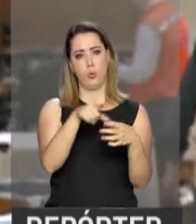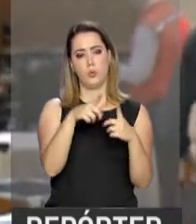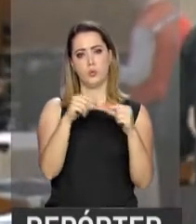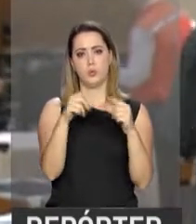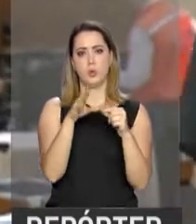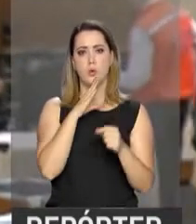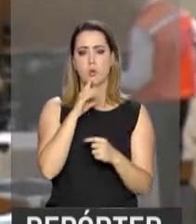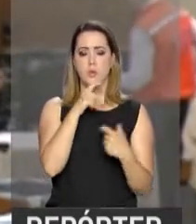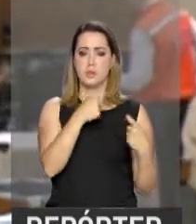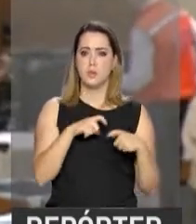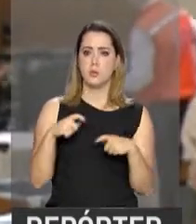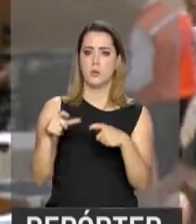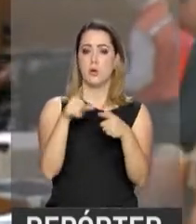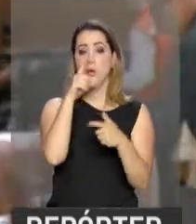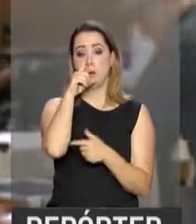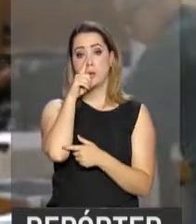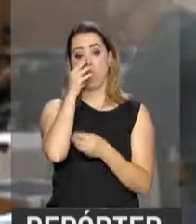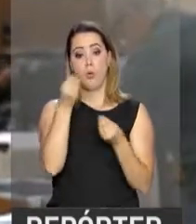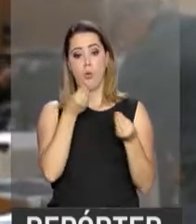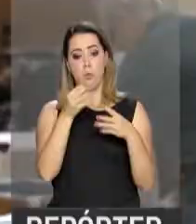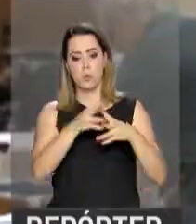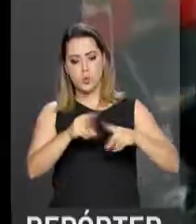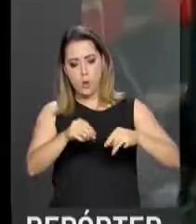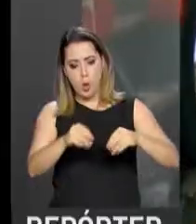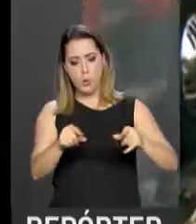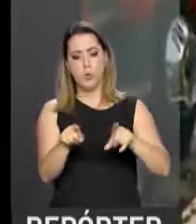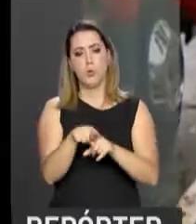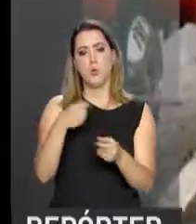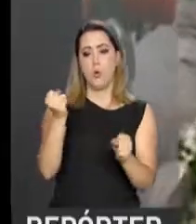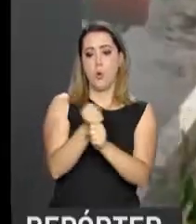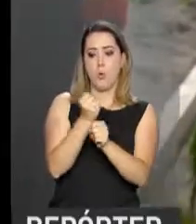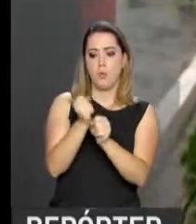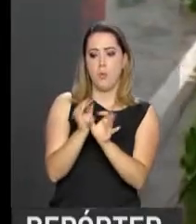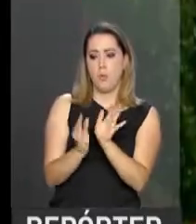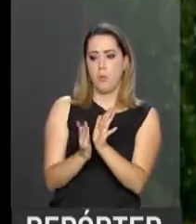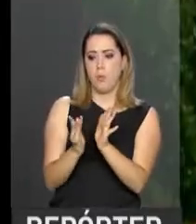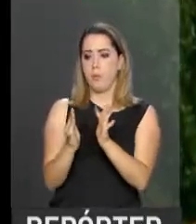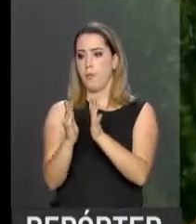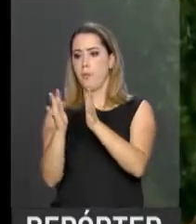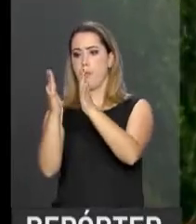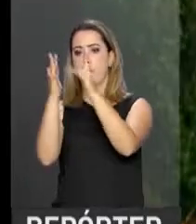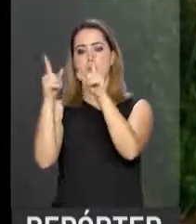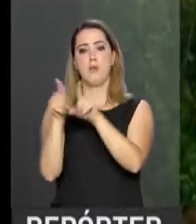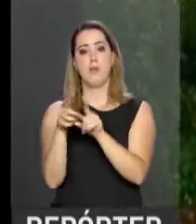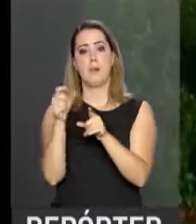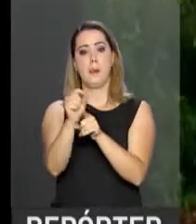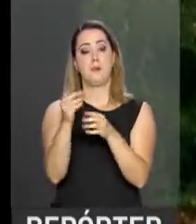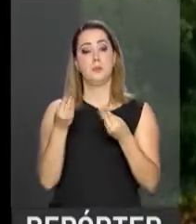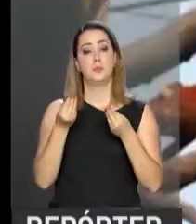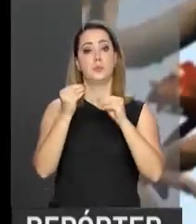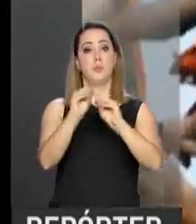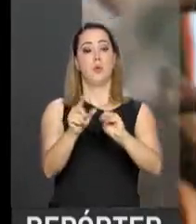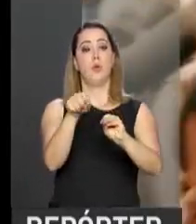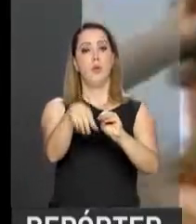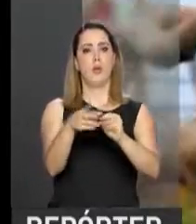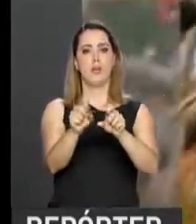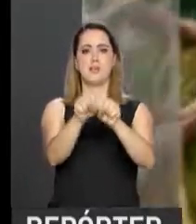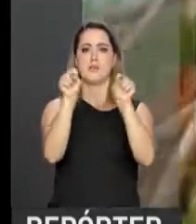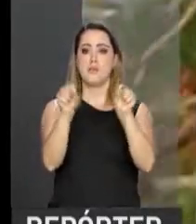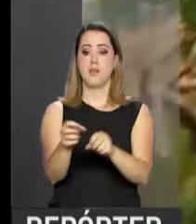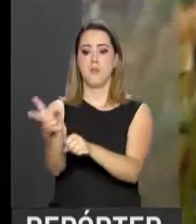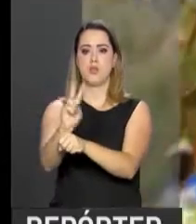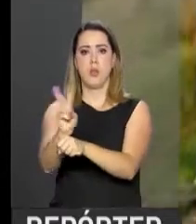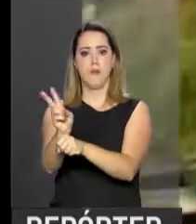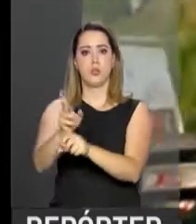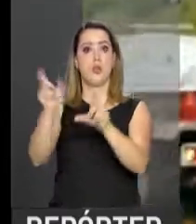das áreas de risco como o solo realizar obras de engenharia para a contenção das encostas implantar sistemas de monitoramento